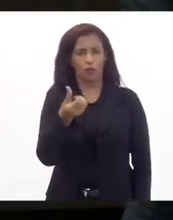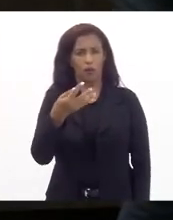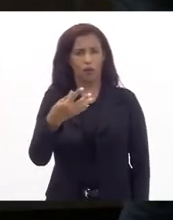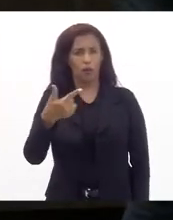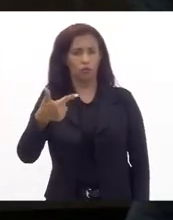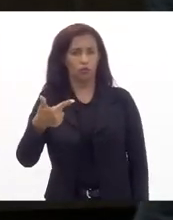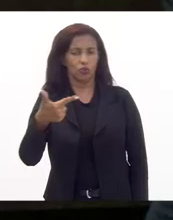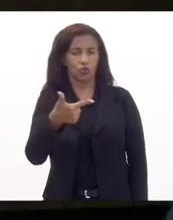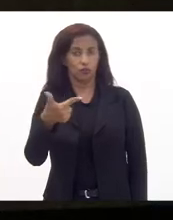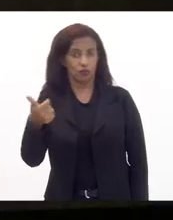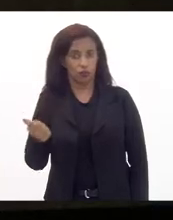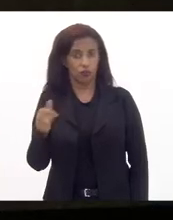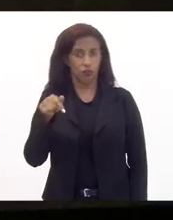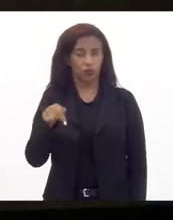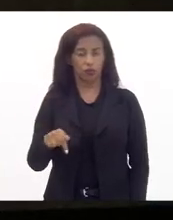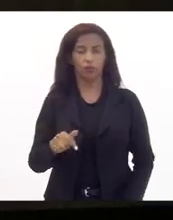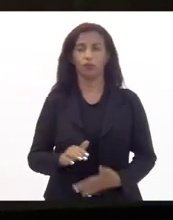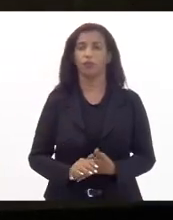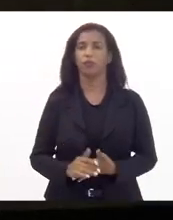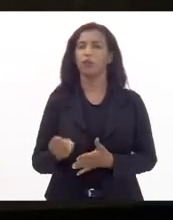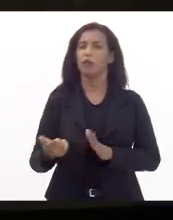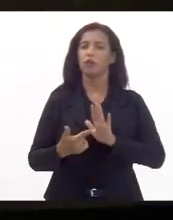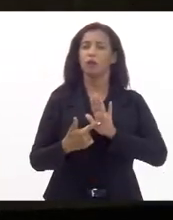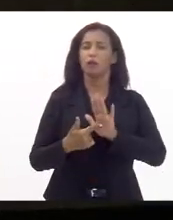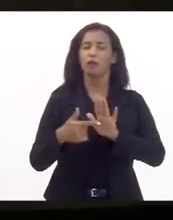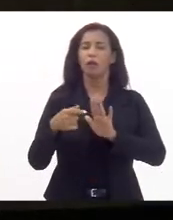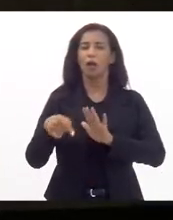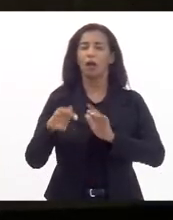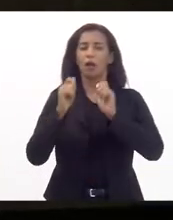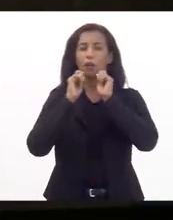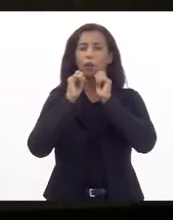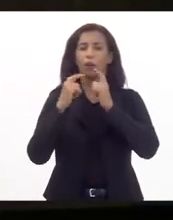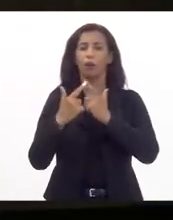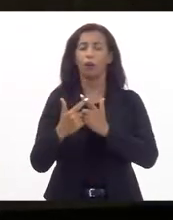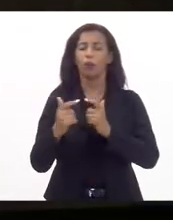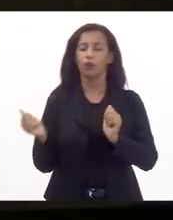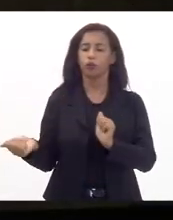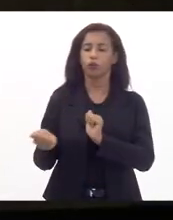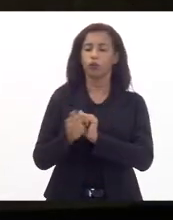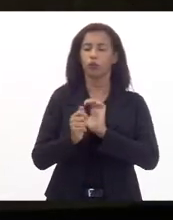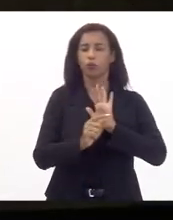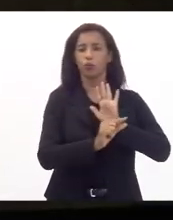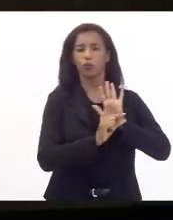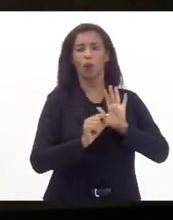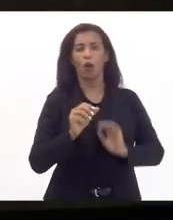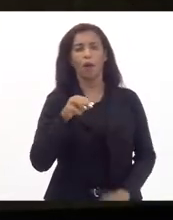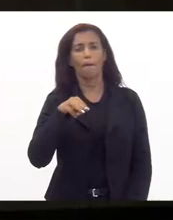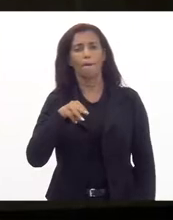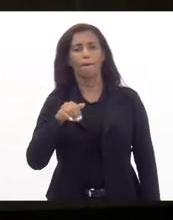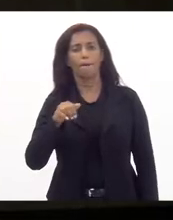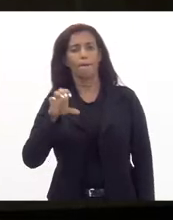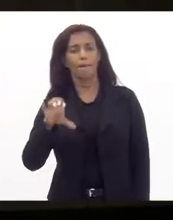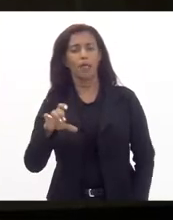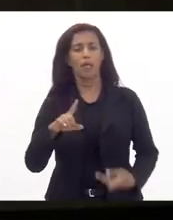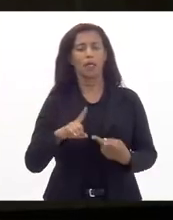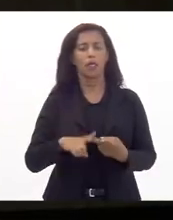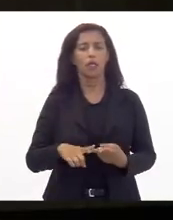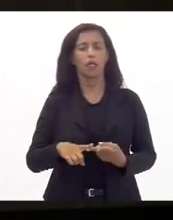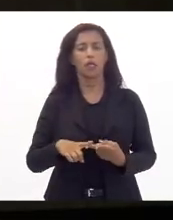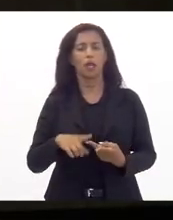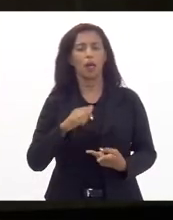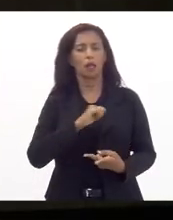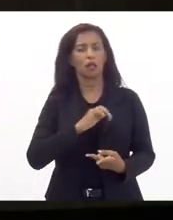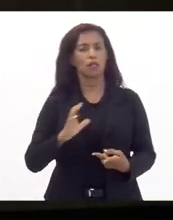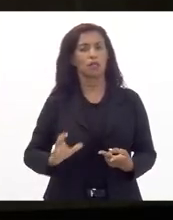2021 é que eu apresentei a assembleia em coautoria com o deputado Carlos minc com deputado